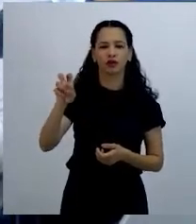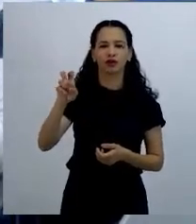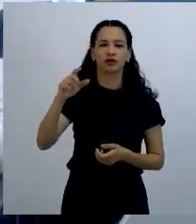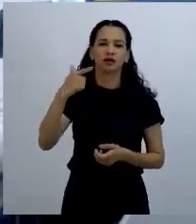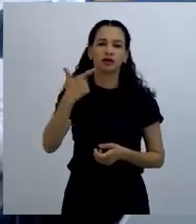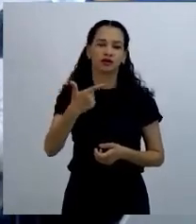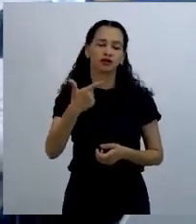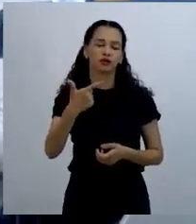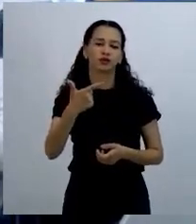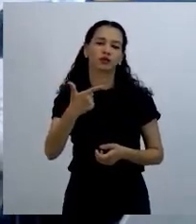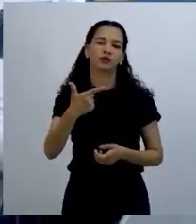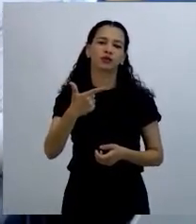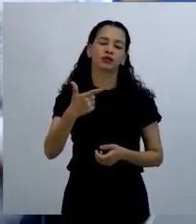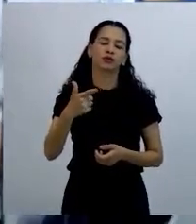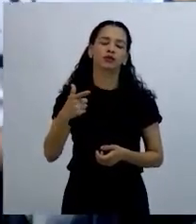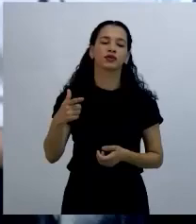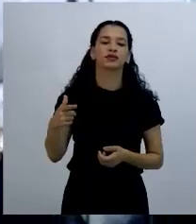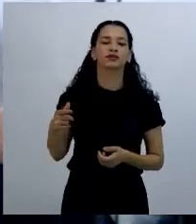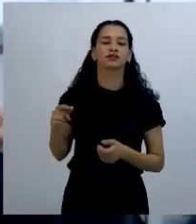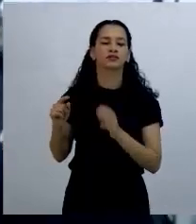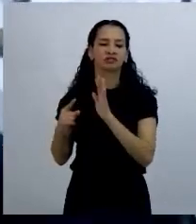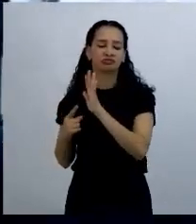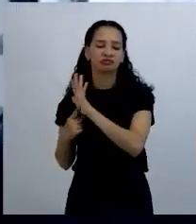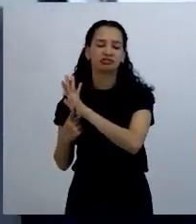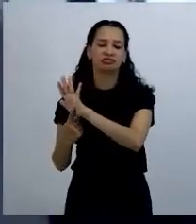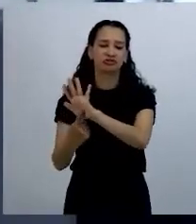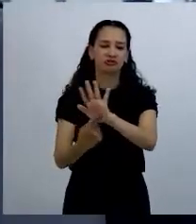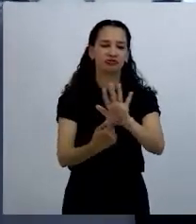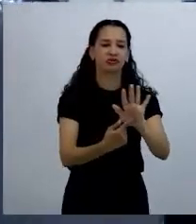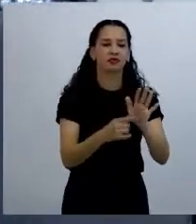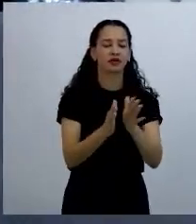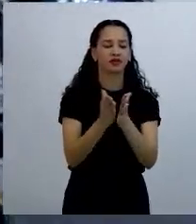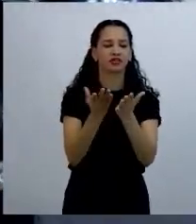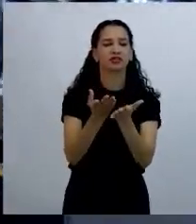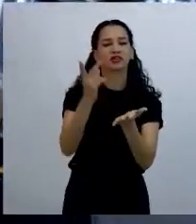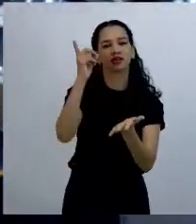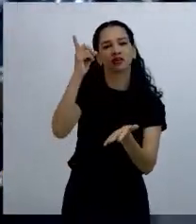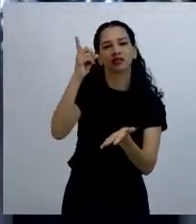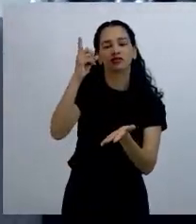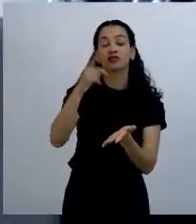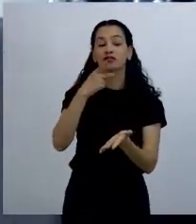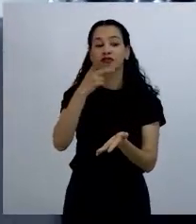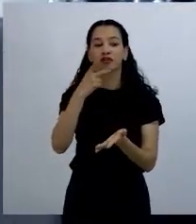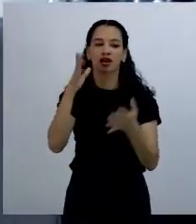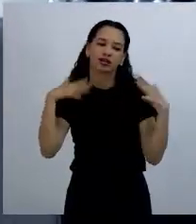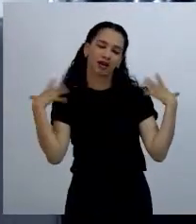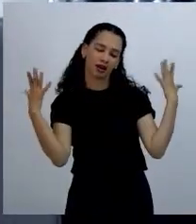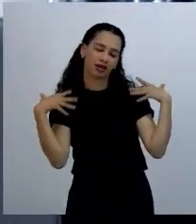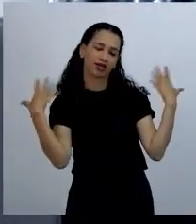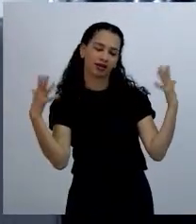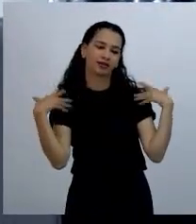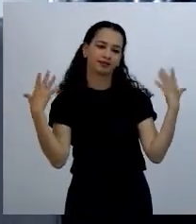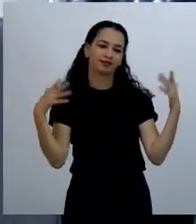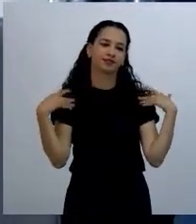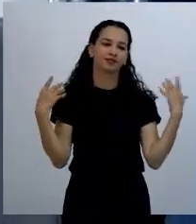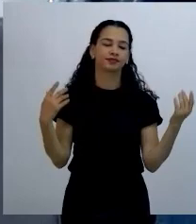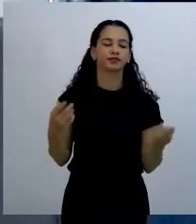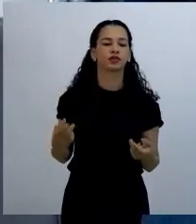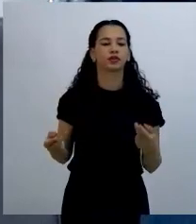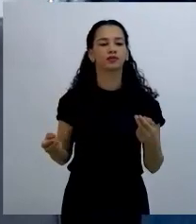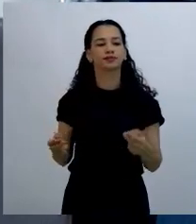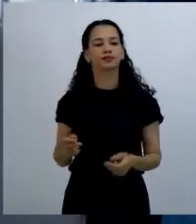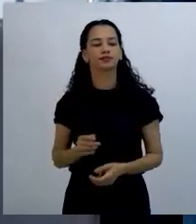e é por isso que naquele momento o apóstolo Paulo olha para a igreja em filipos e diz olha não percam nenhum